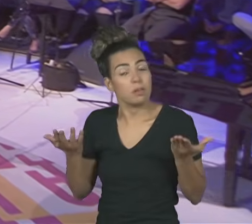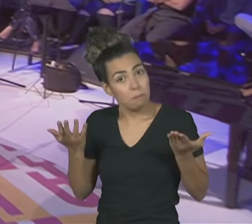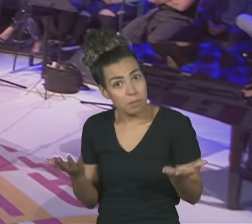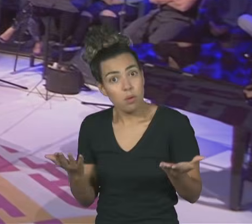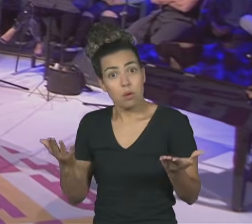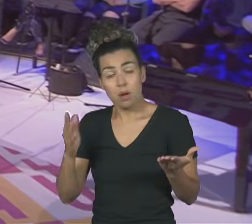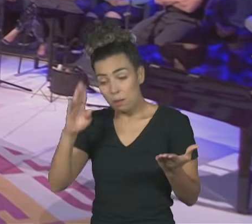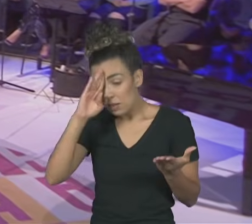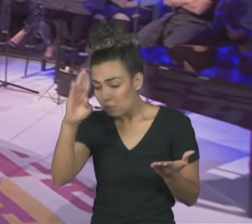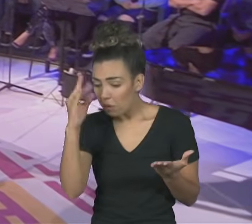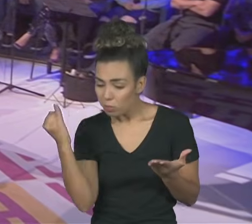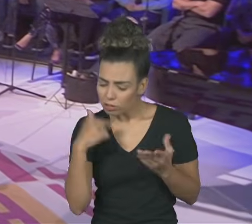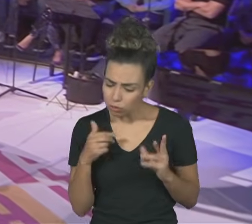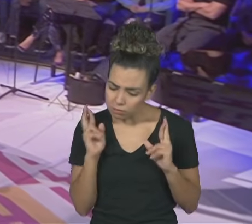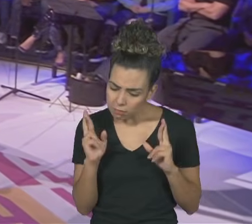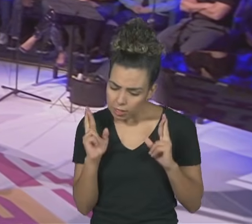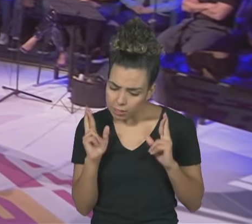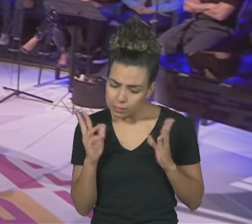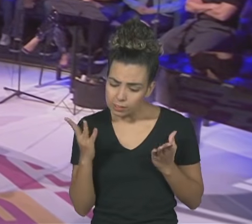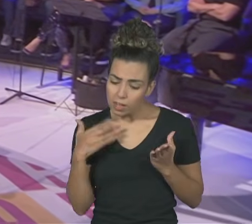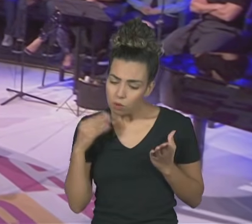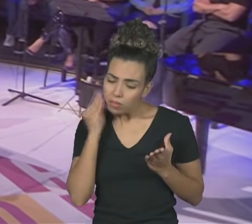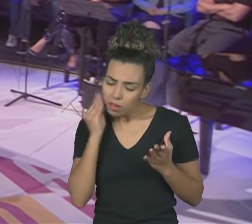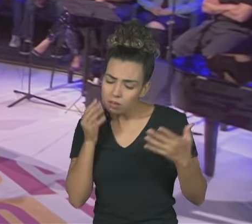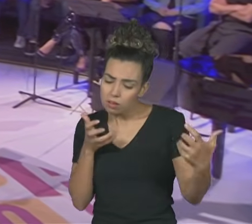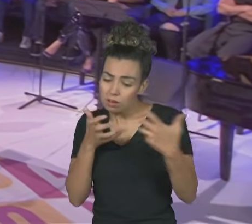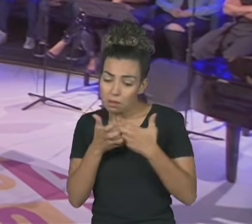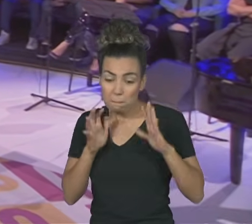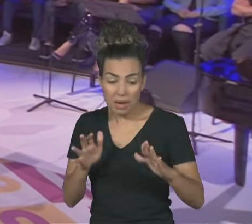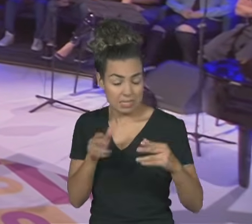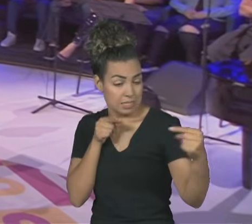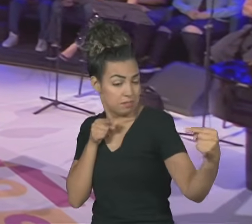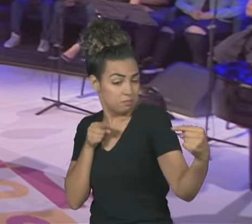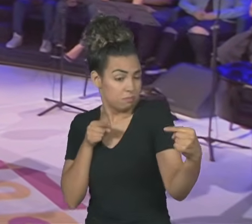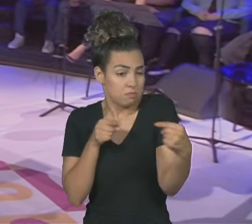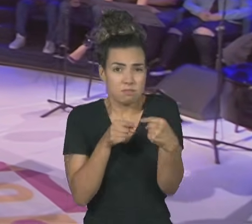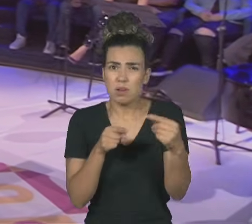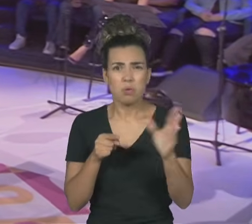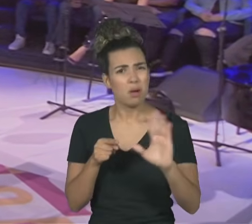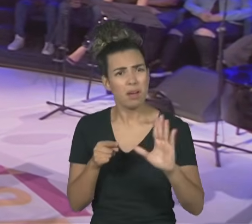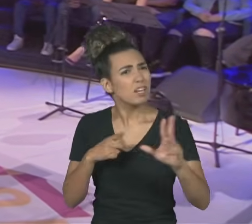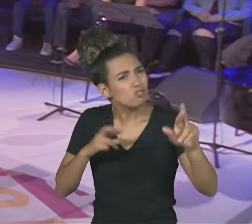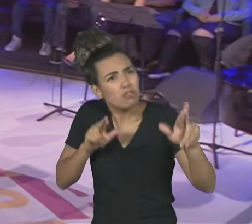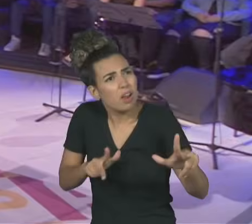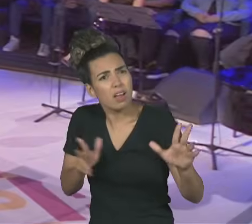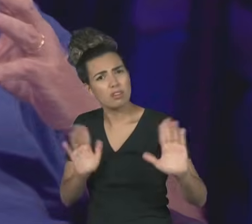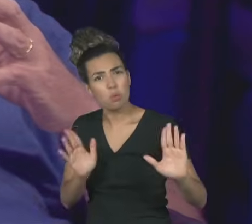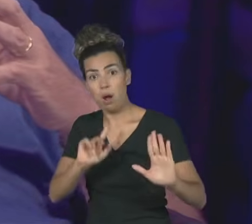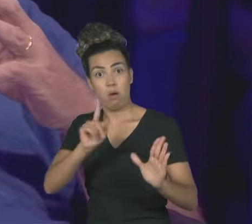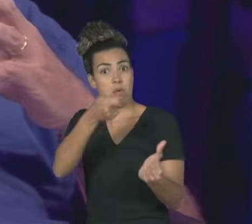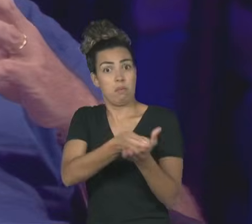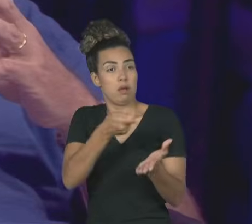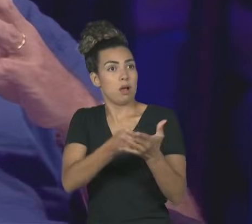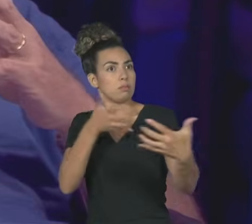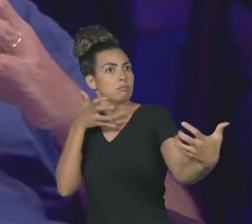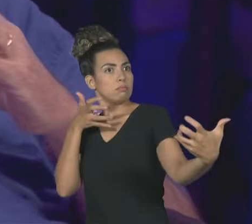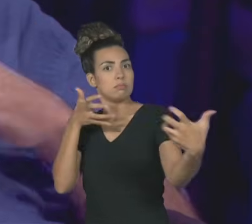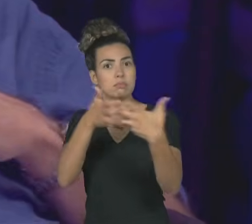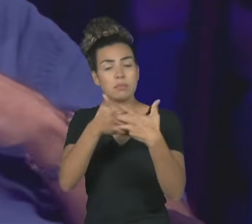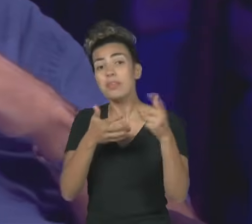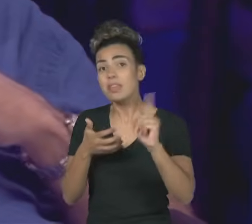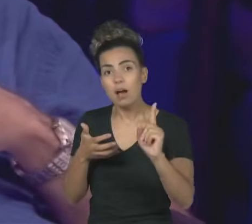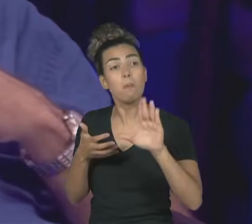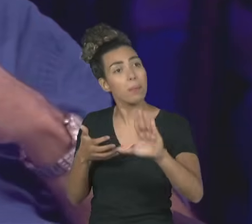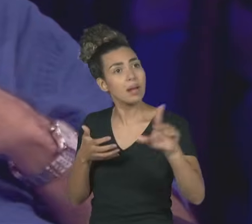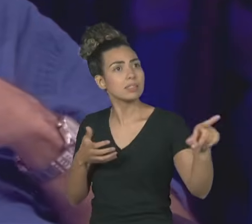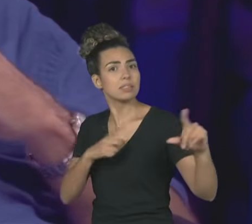de que você reencontre isso de forma modificada. Né? Sabe? A pessoa não está ali para te completar, mas, de certa forma, ela